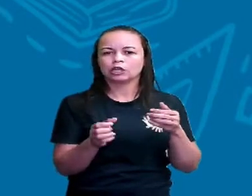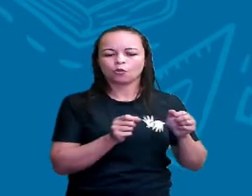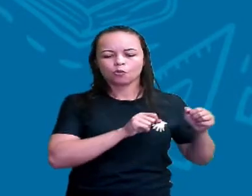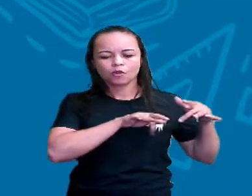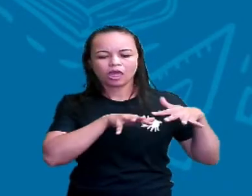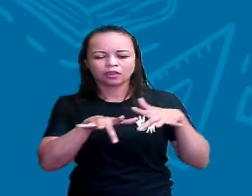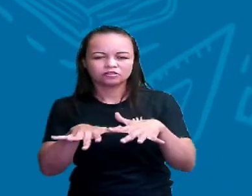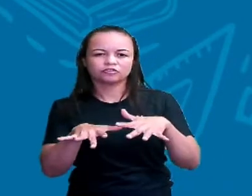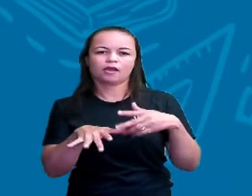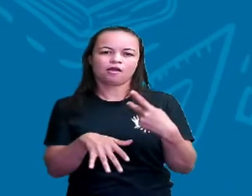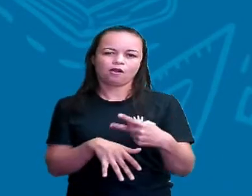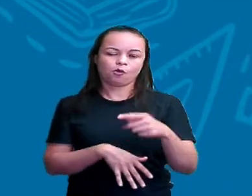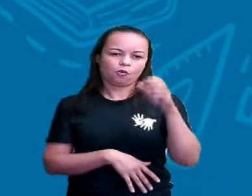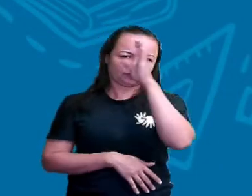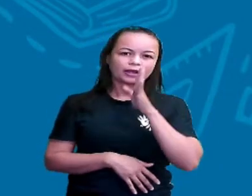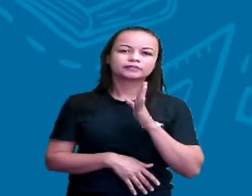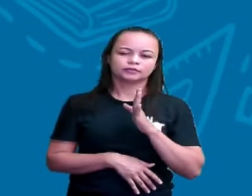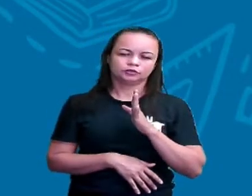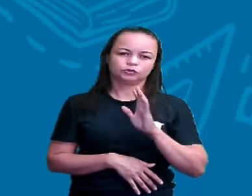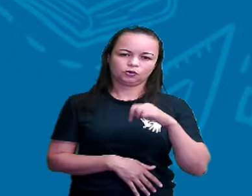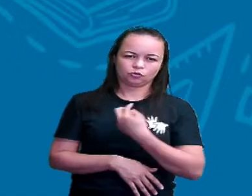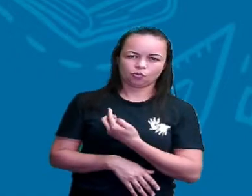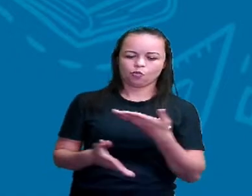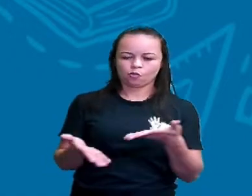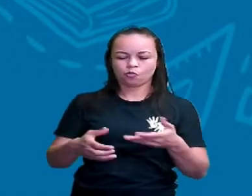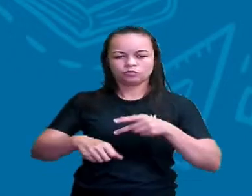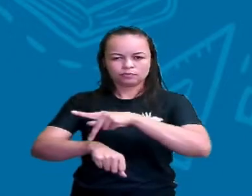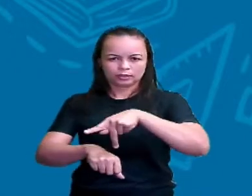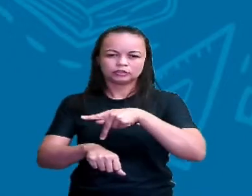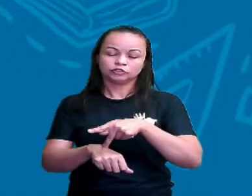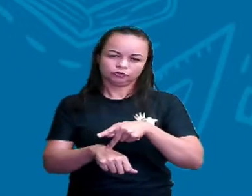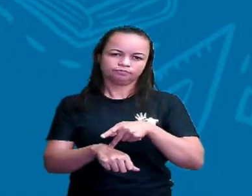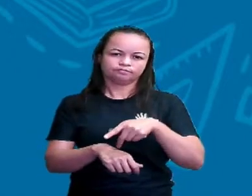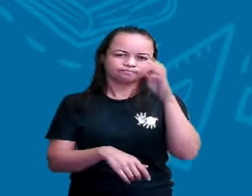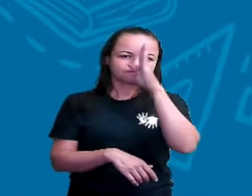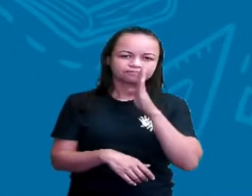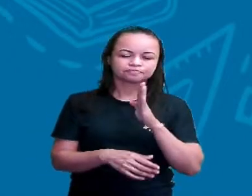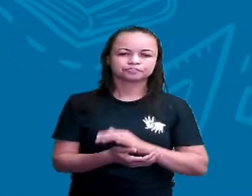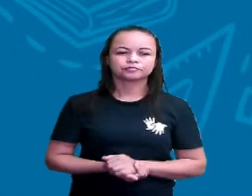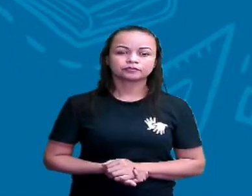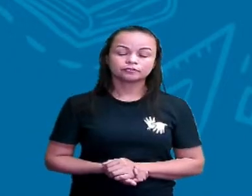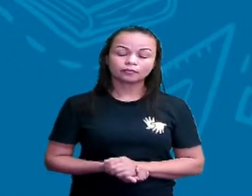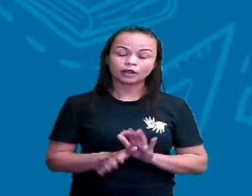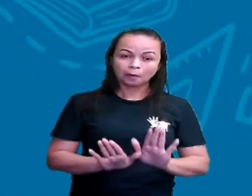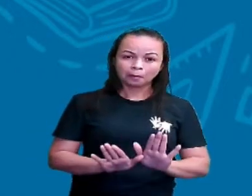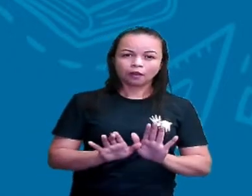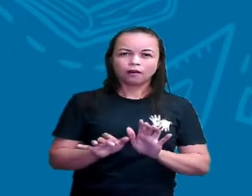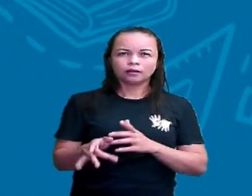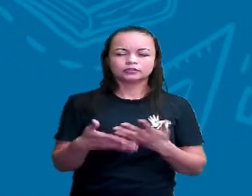invadido o Brasil, né? O que hoje que é o nosso país hoje, né? As terras brasileiras. Mas